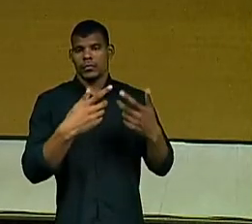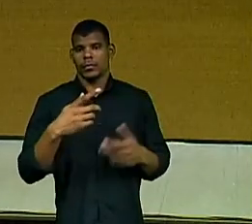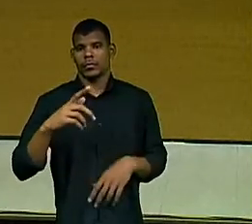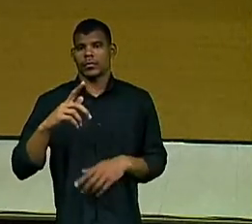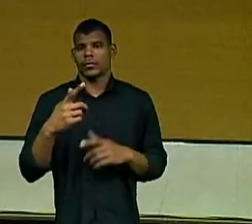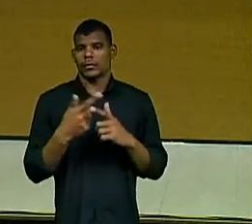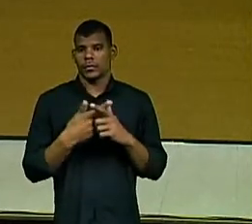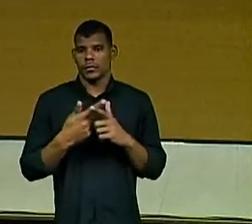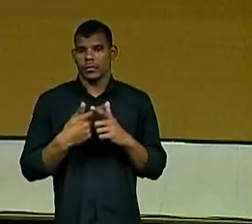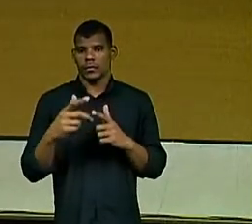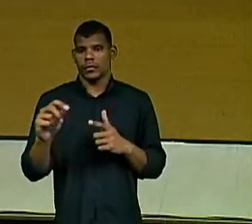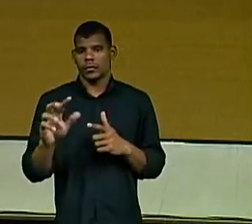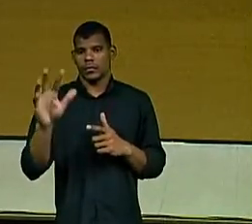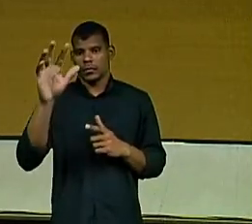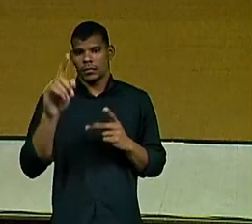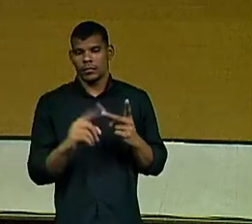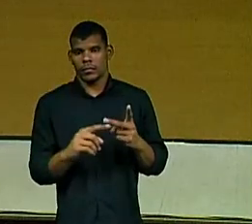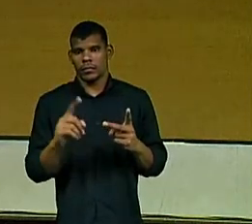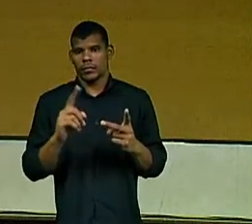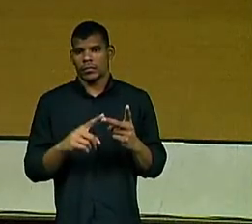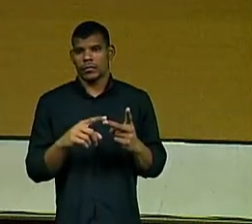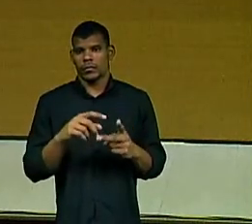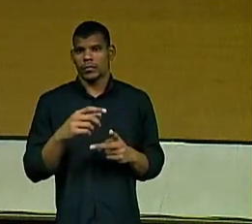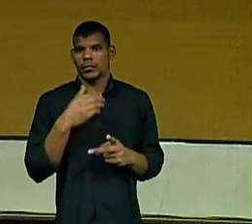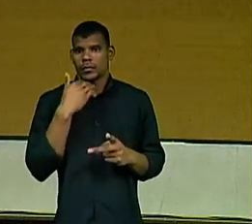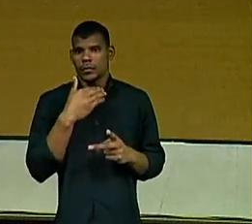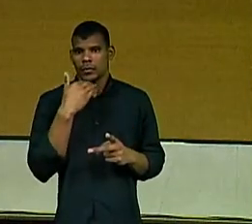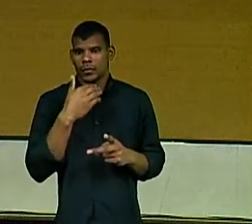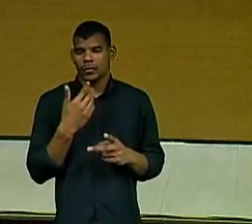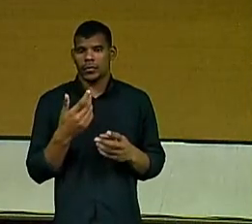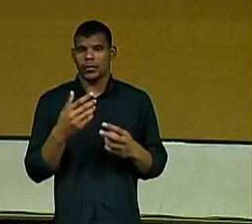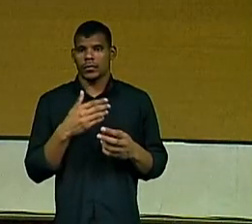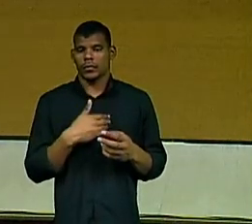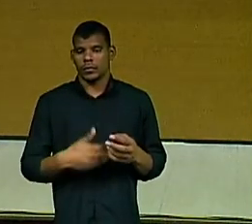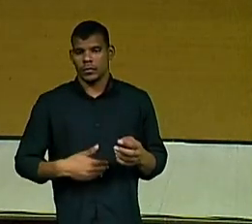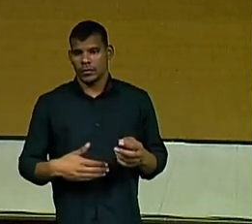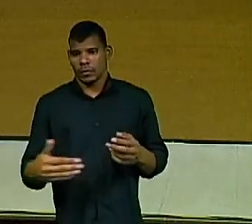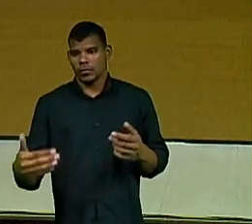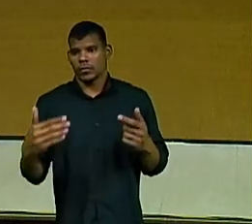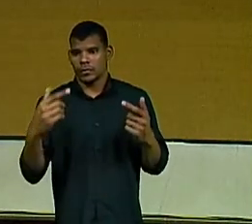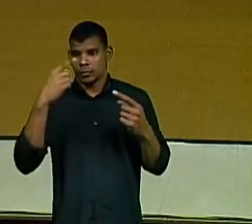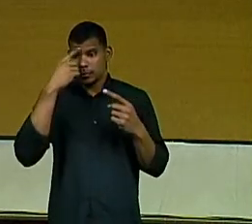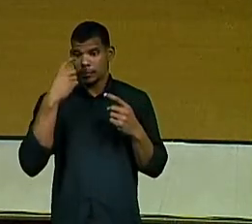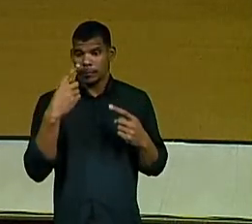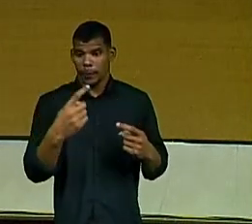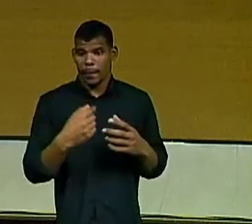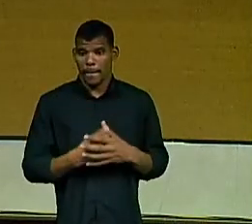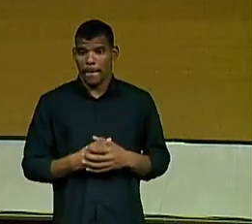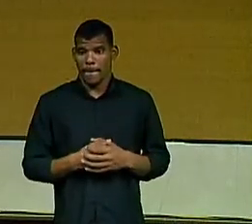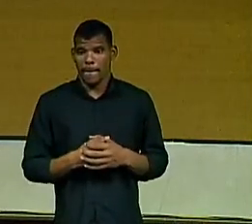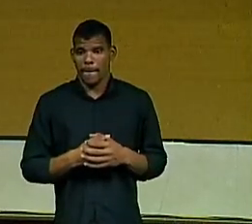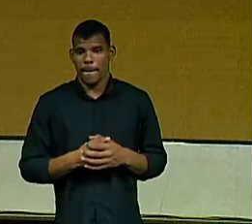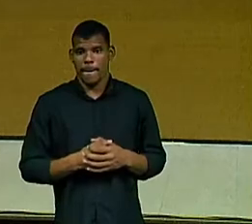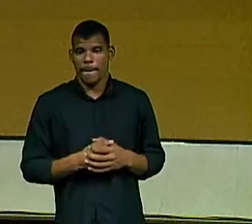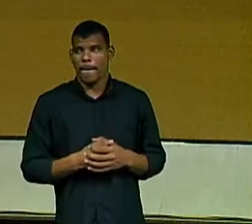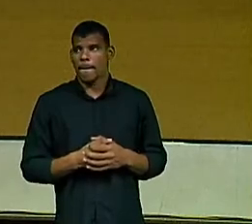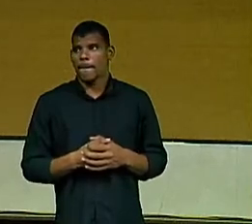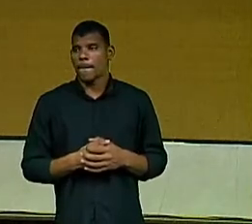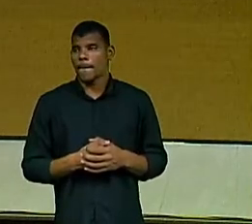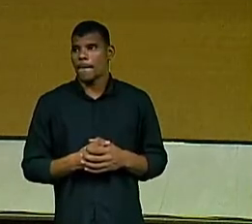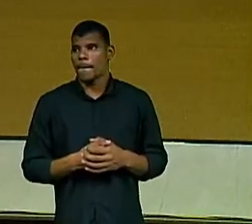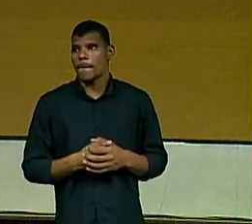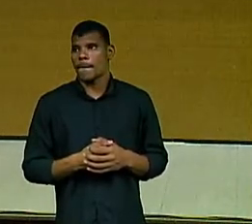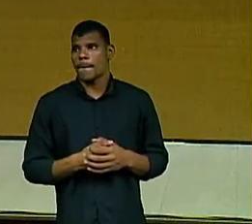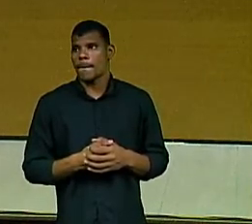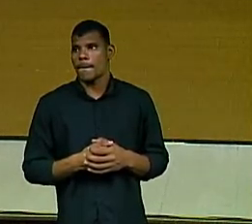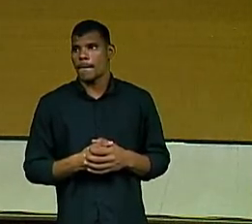os problemas inflação desemprego fome violência o que que vai acontecer a galera vai no dia seguinte para as